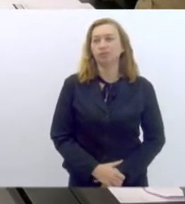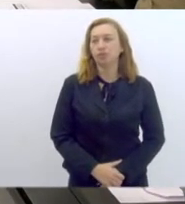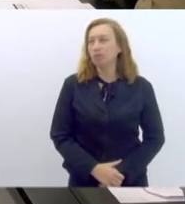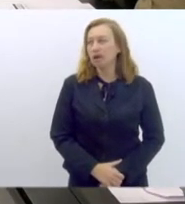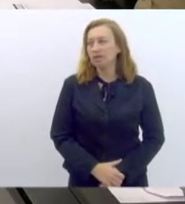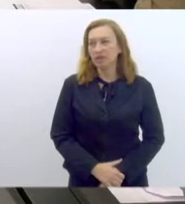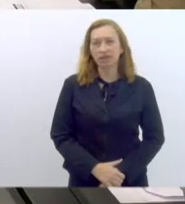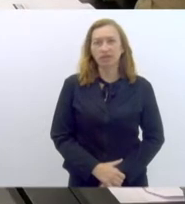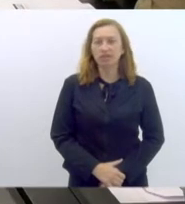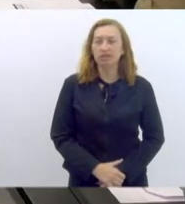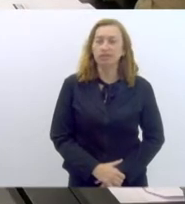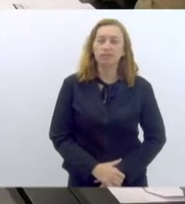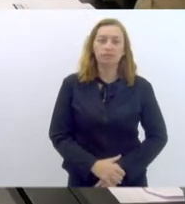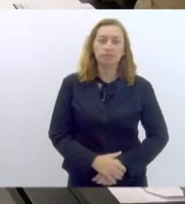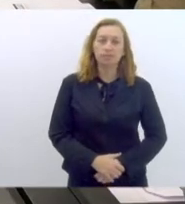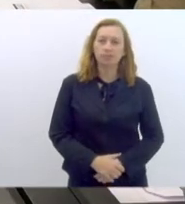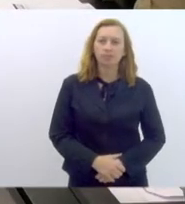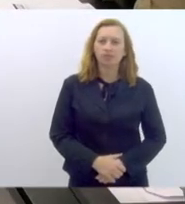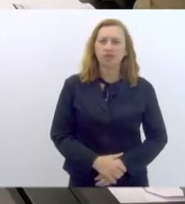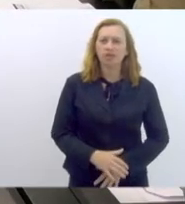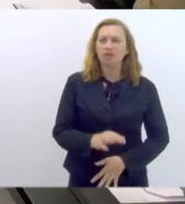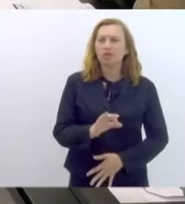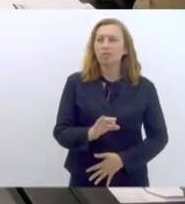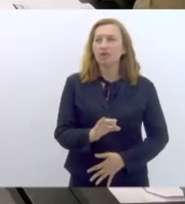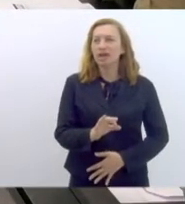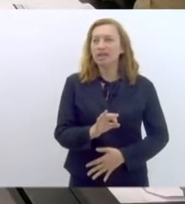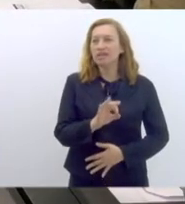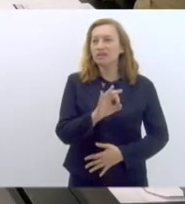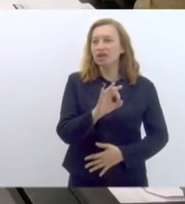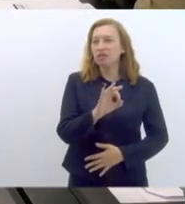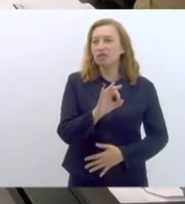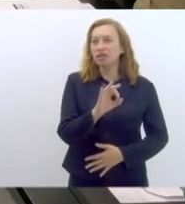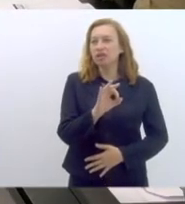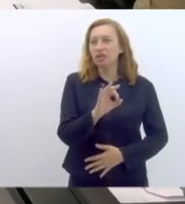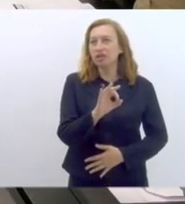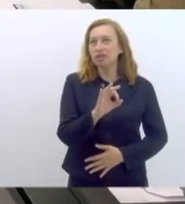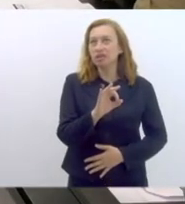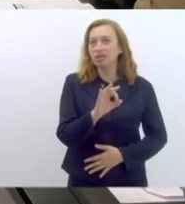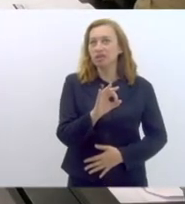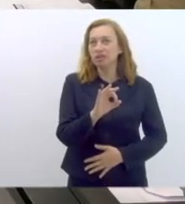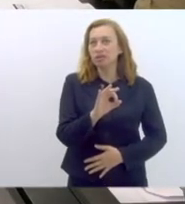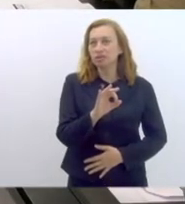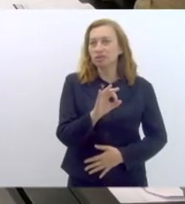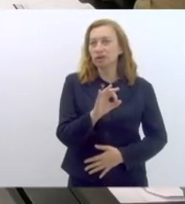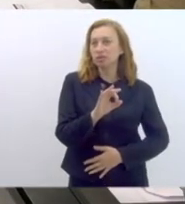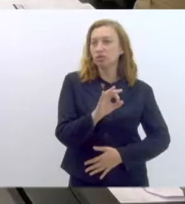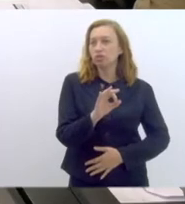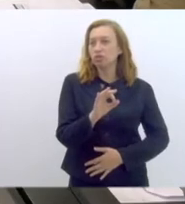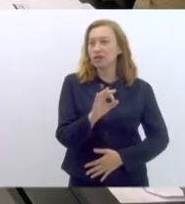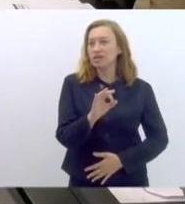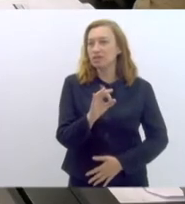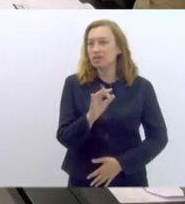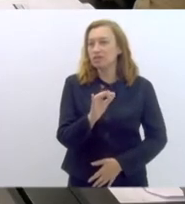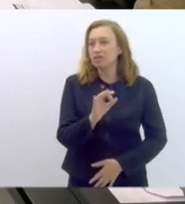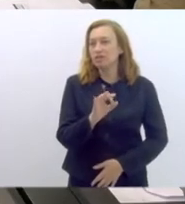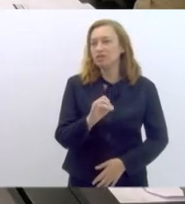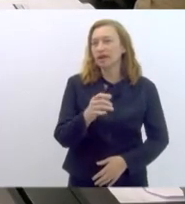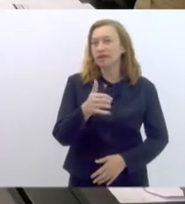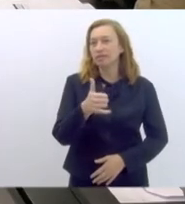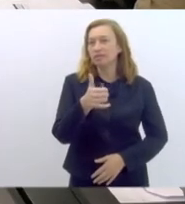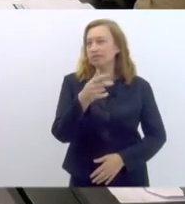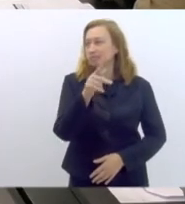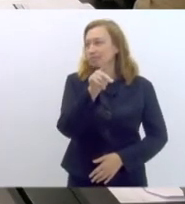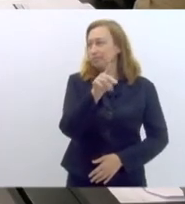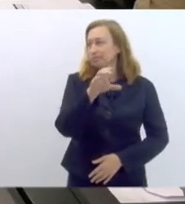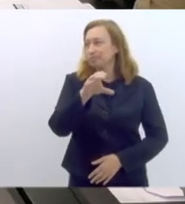ano, isso que eu estou dizendo, é a taxa Selic continuar acima do IPCA.